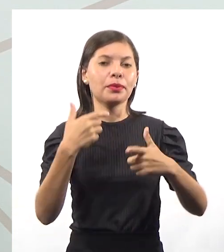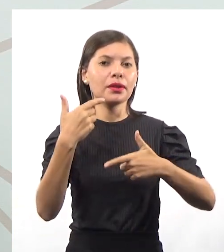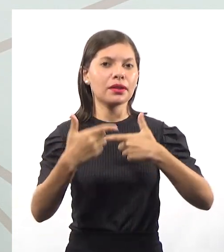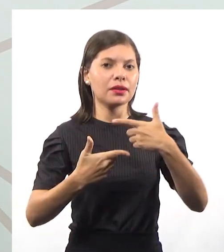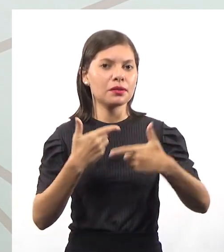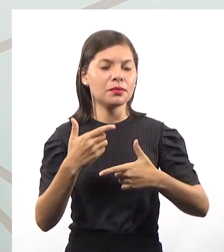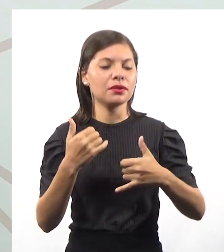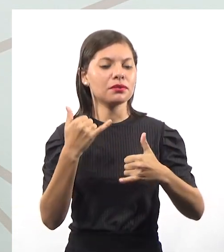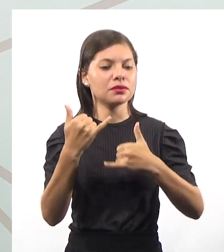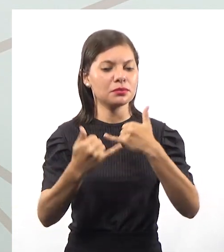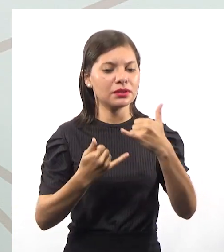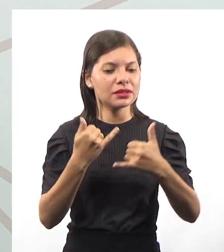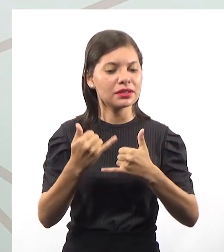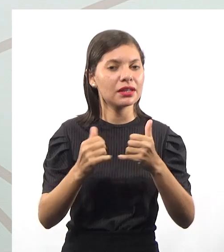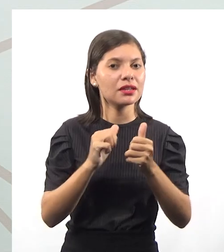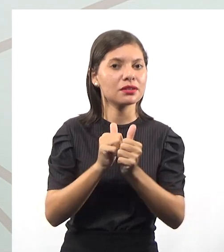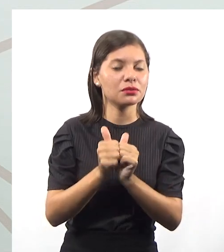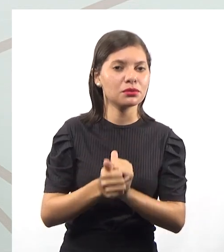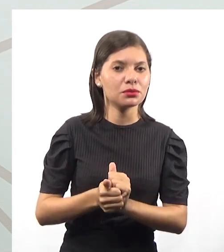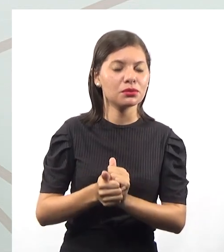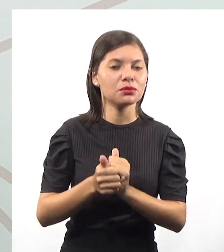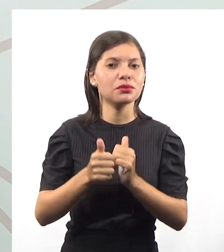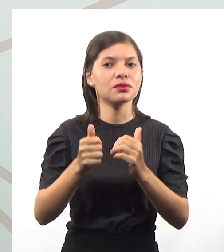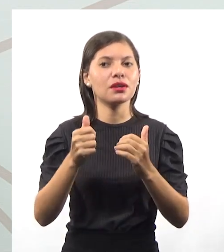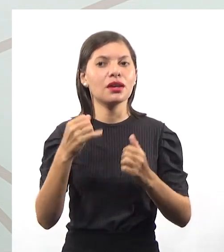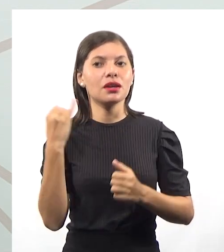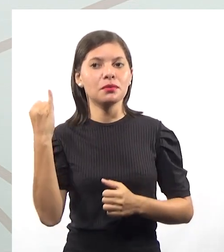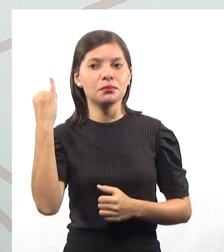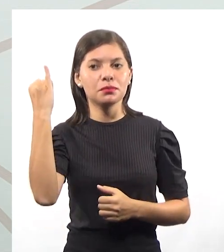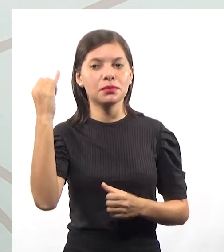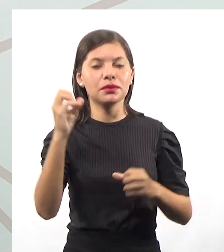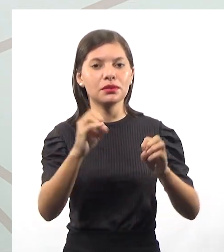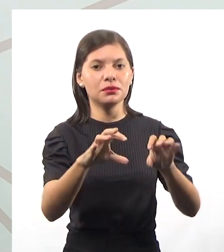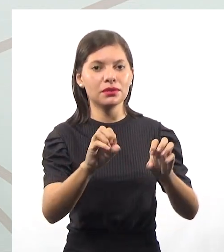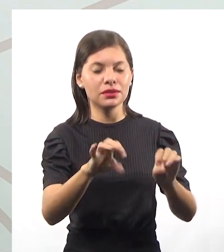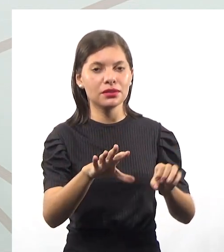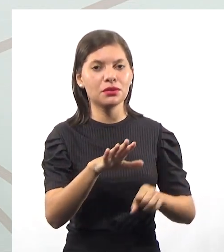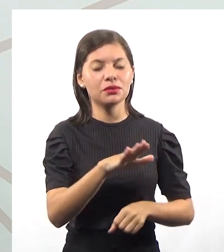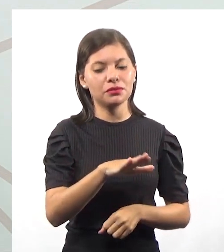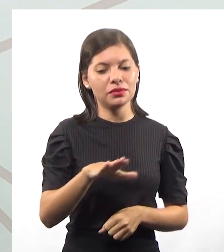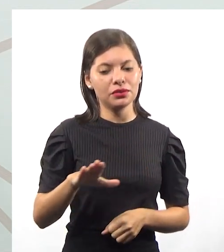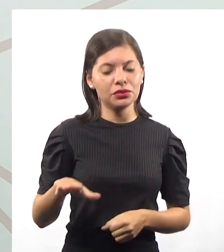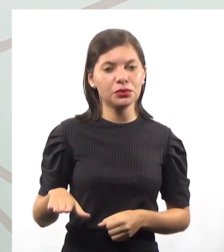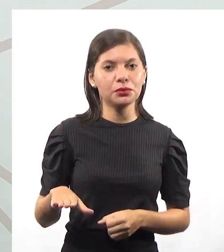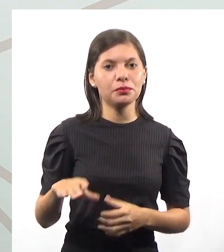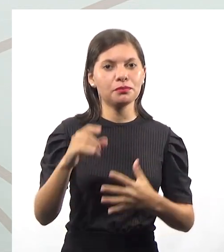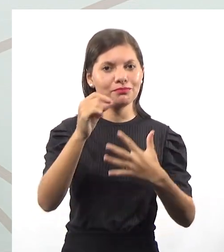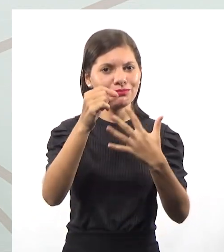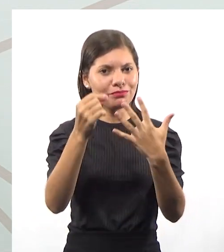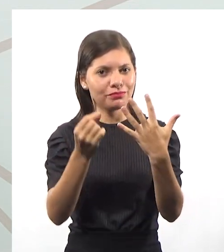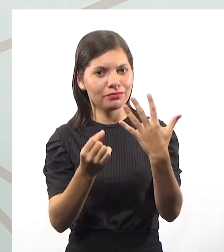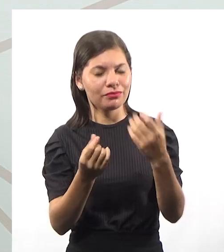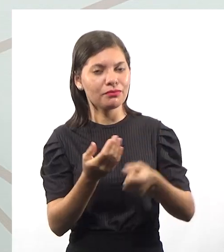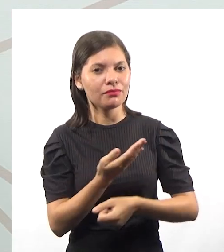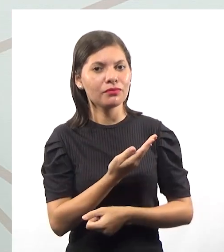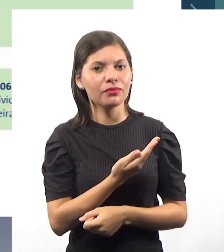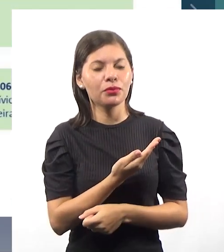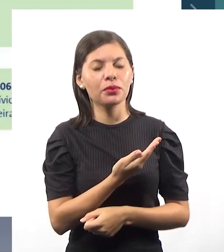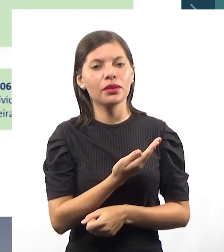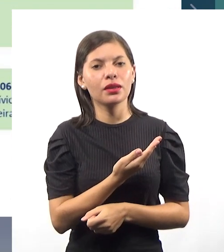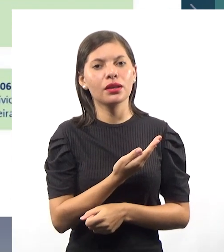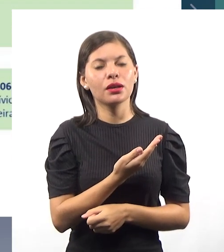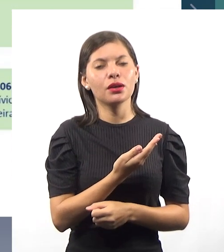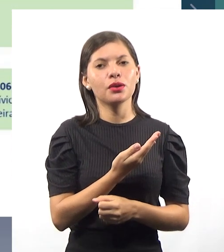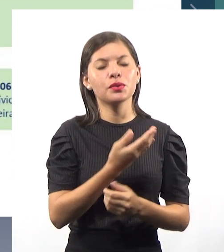social são trabalhados por meio das brincadeiras e jogos, que são pilares da educação infantil. Então, esses elementos